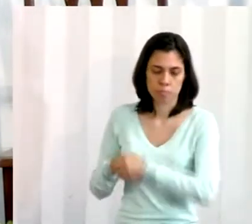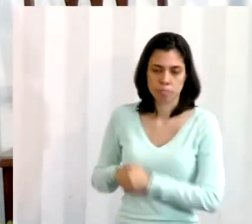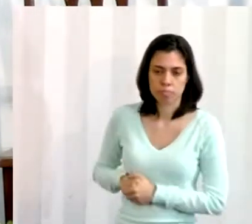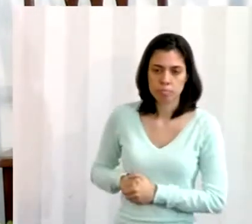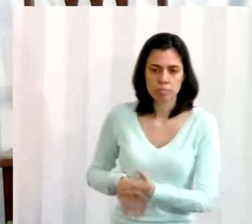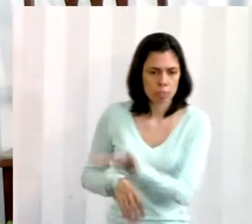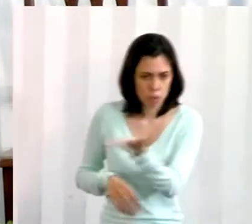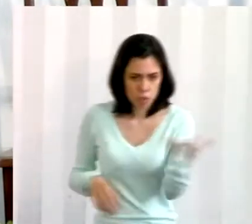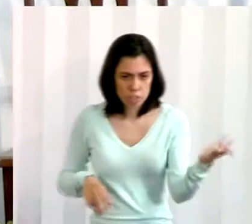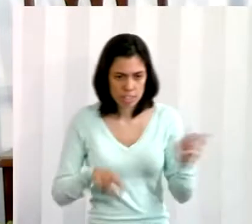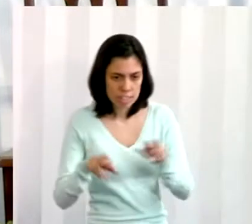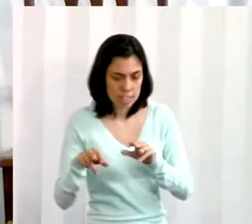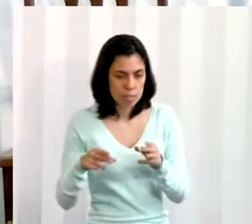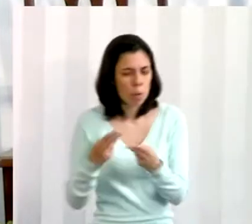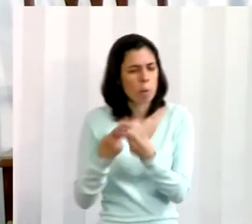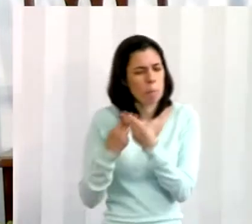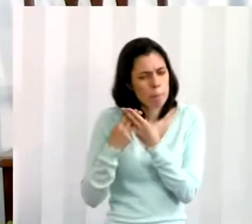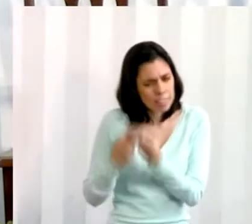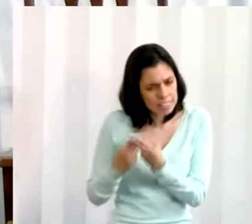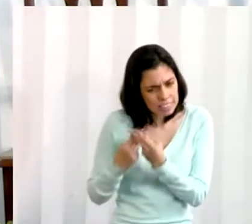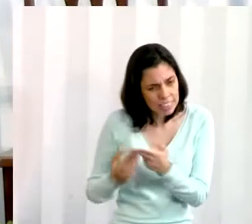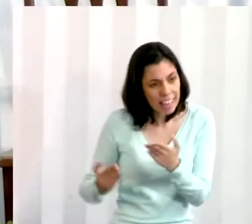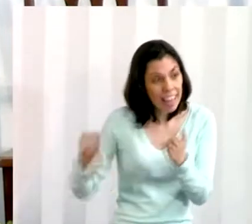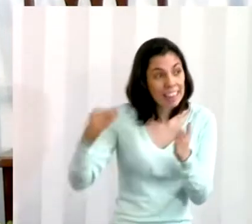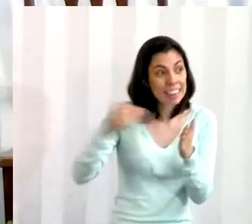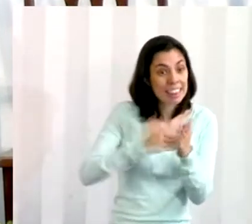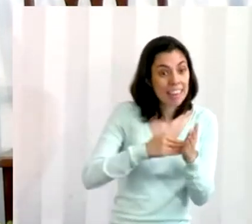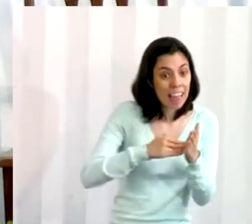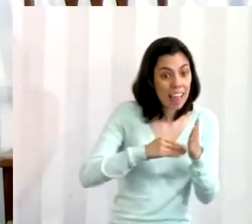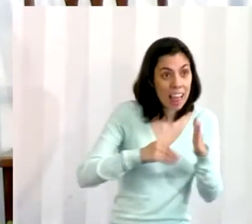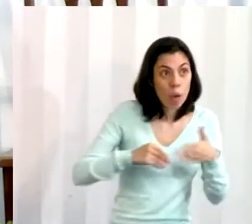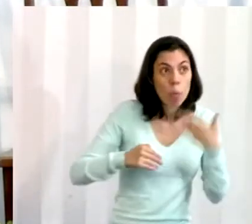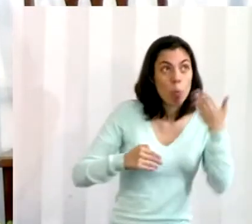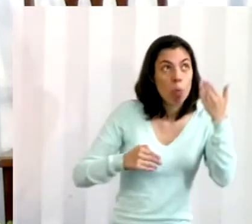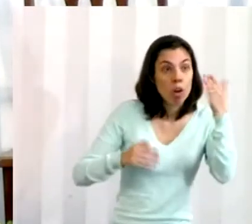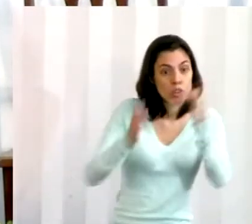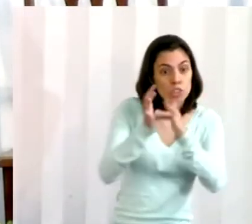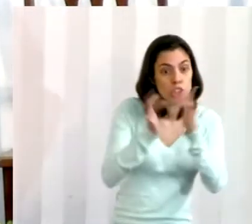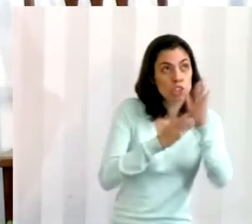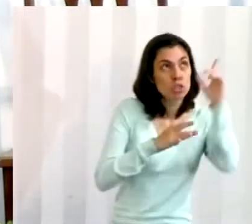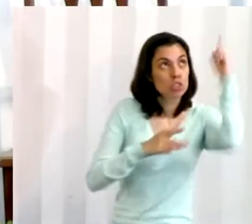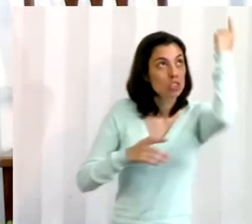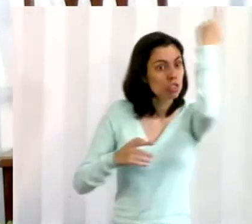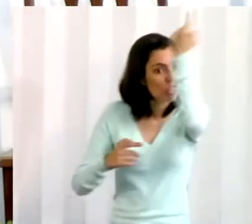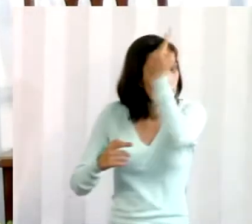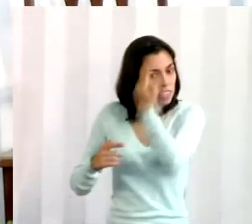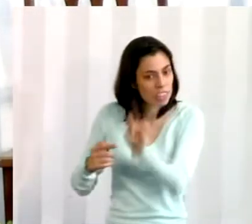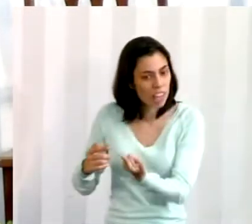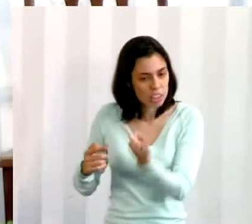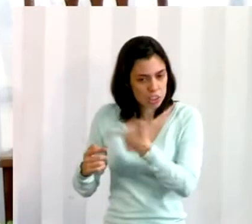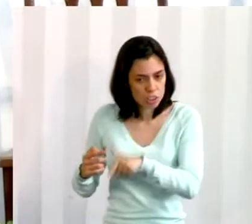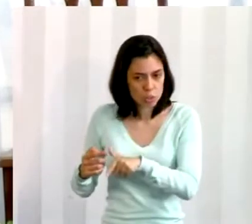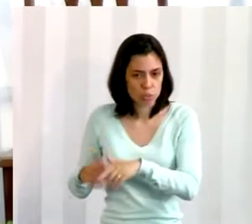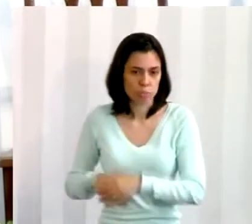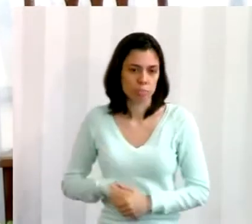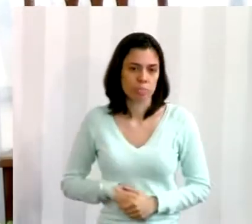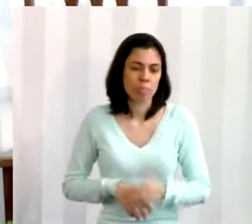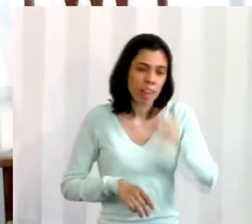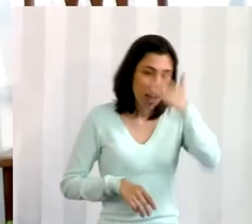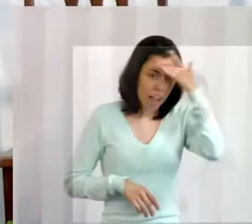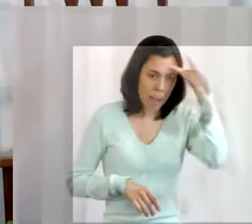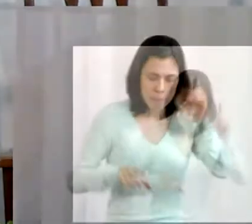irmãos, pacientes até a vinda do Senhor. Eis que o lavrador aguarda com